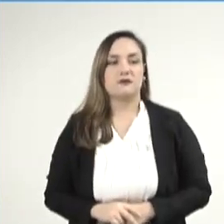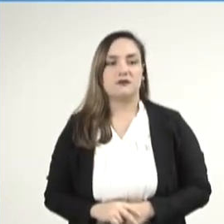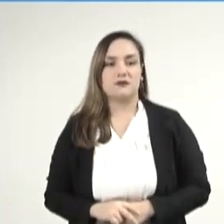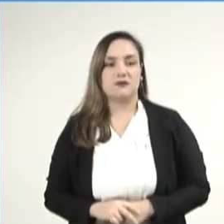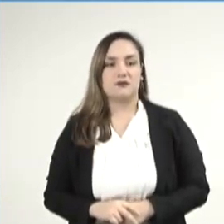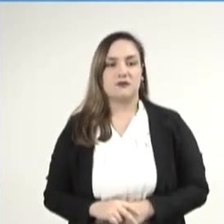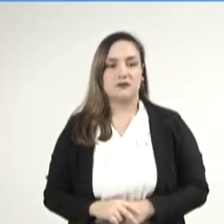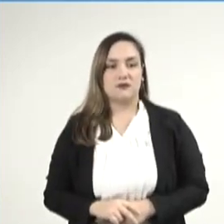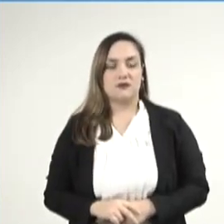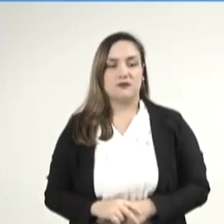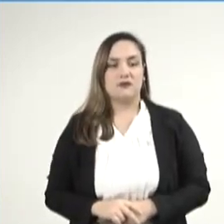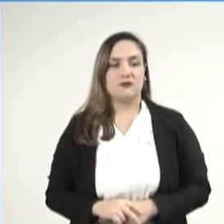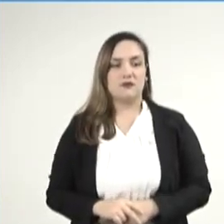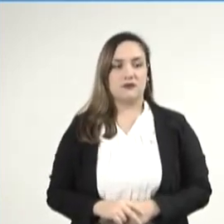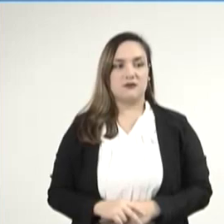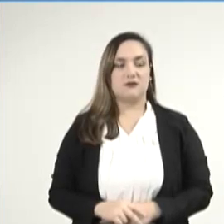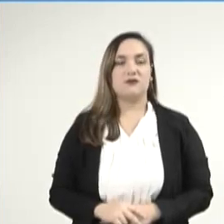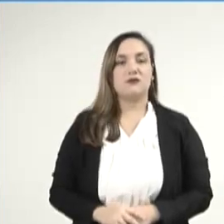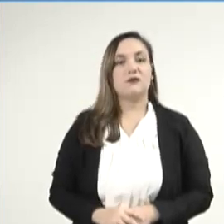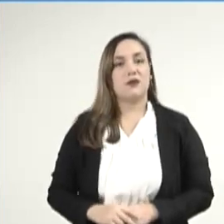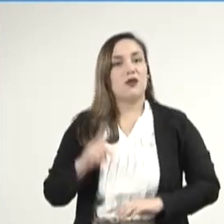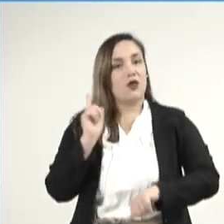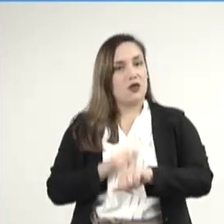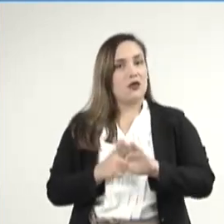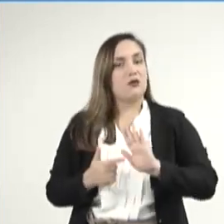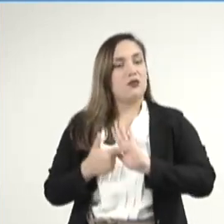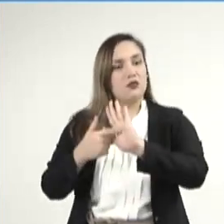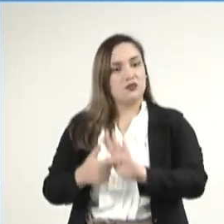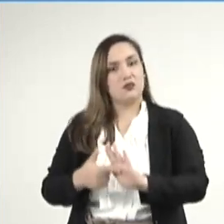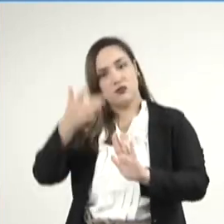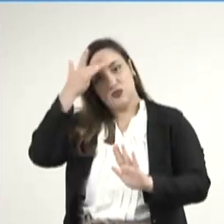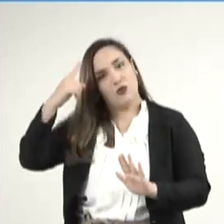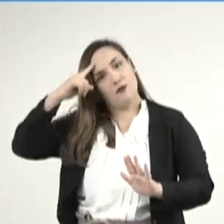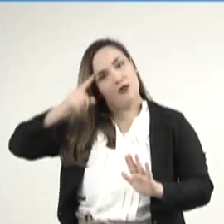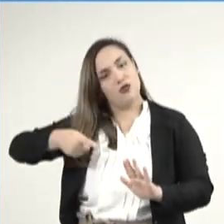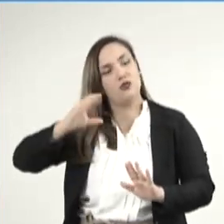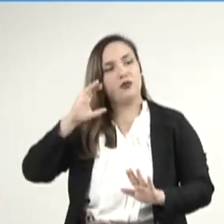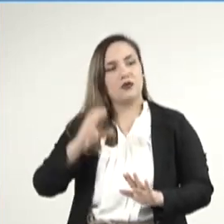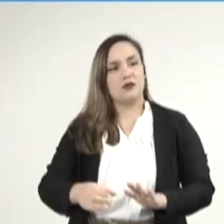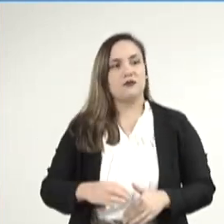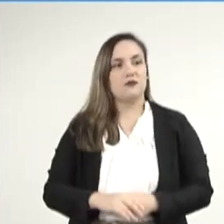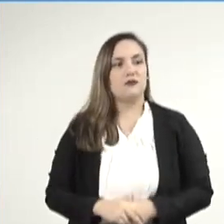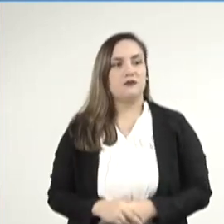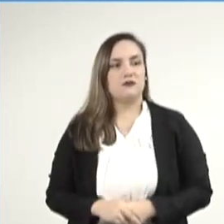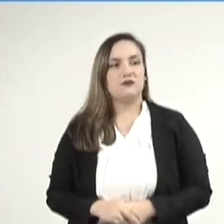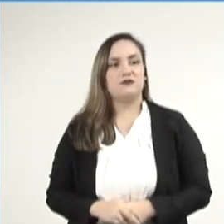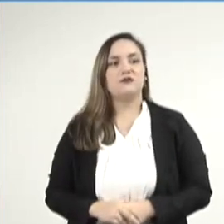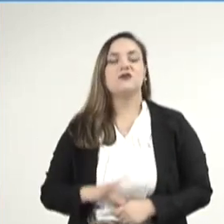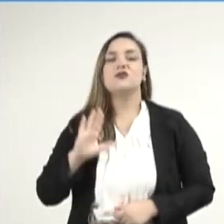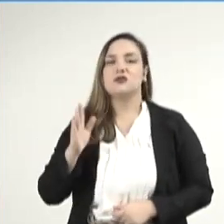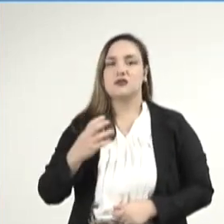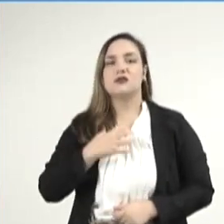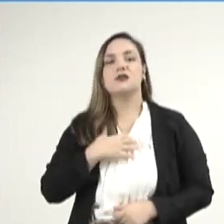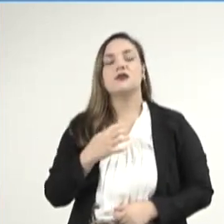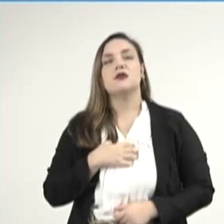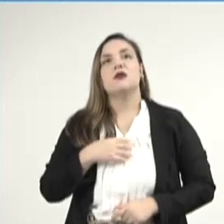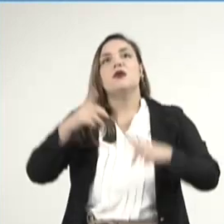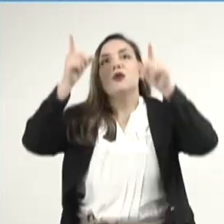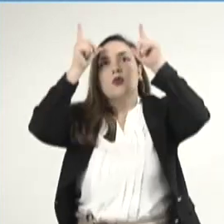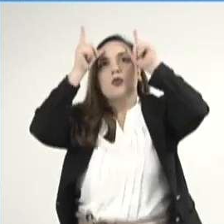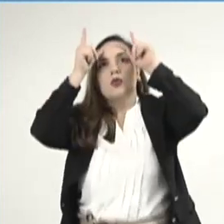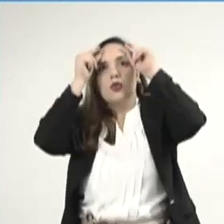A revelação dos mandantes deste crime no domingo nos dá um alento de